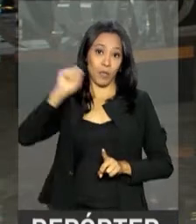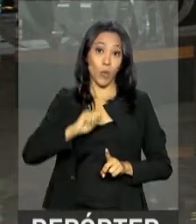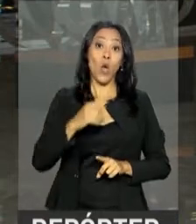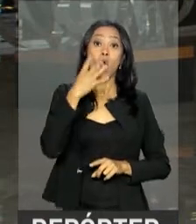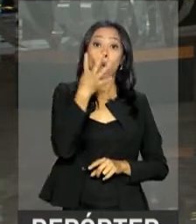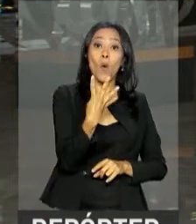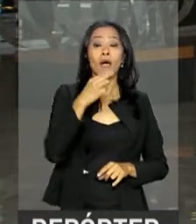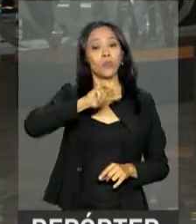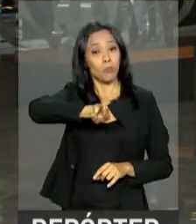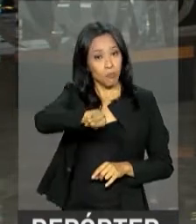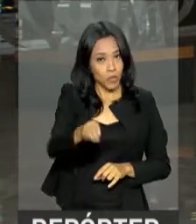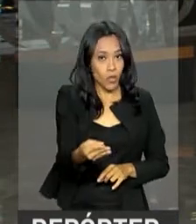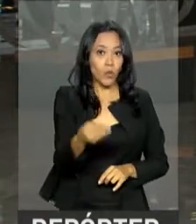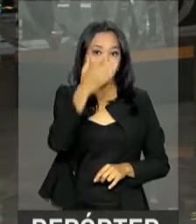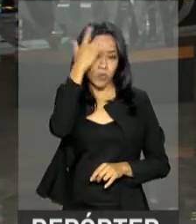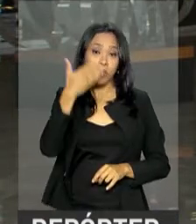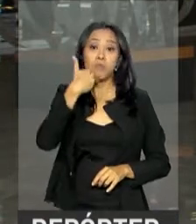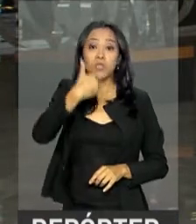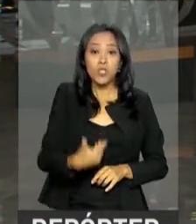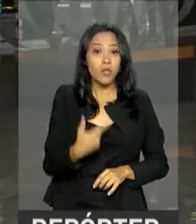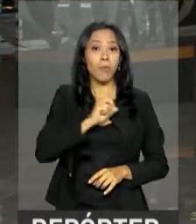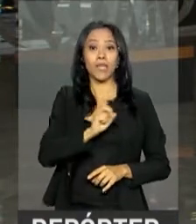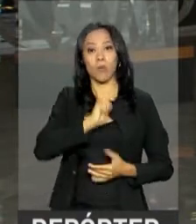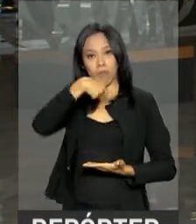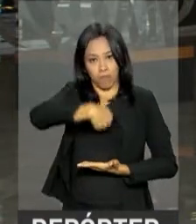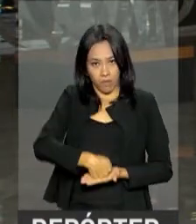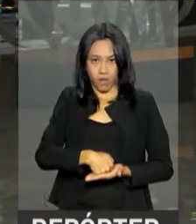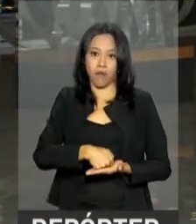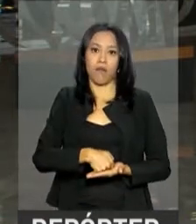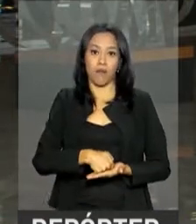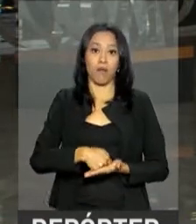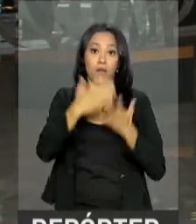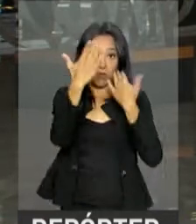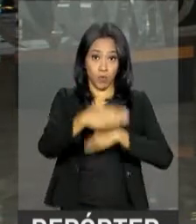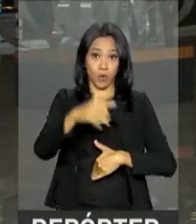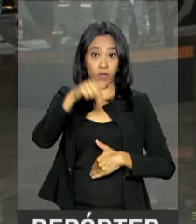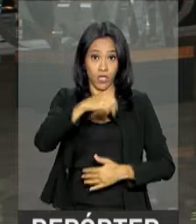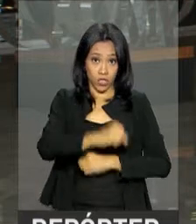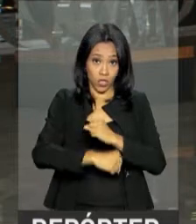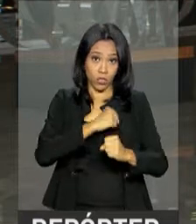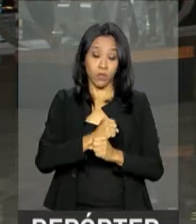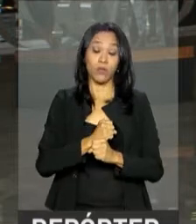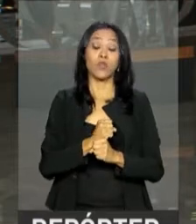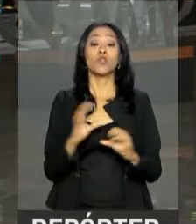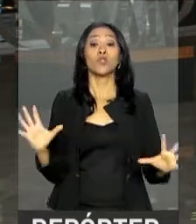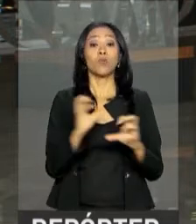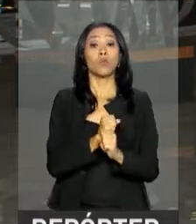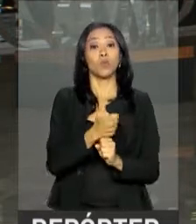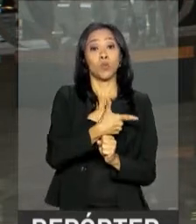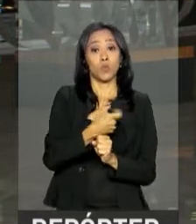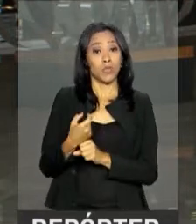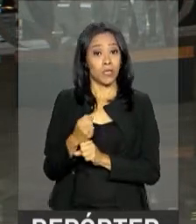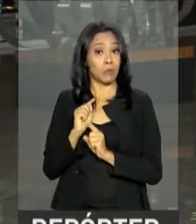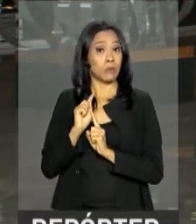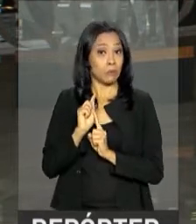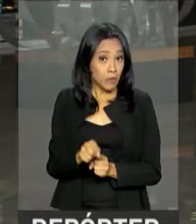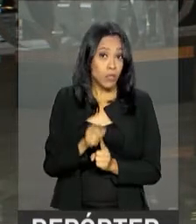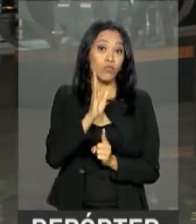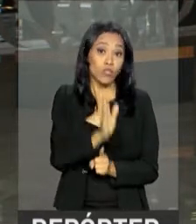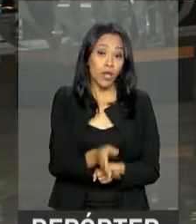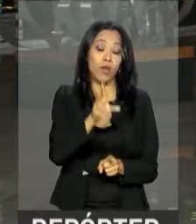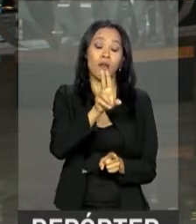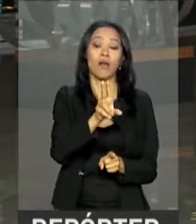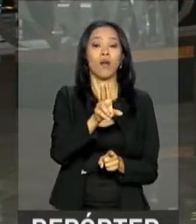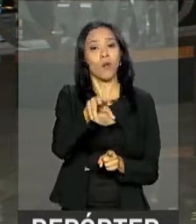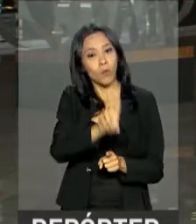solicitaram o a isenção no exame deste ano desse total cerca de 200 mil já utilizaram